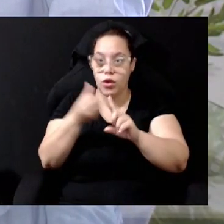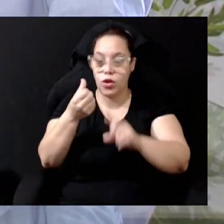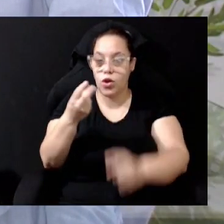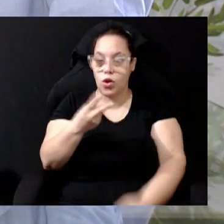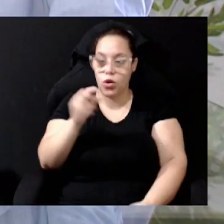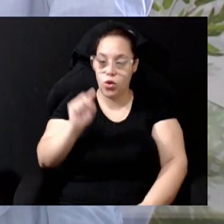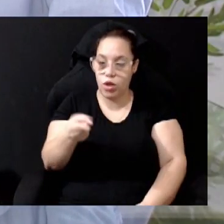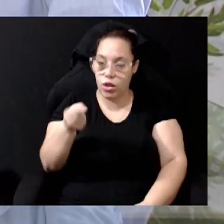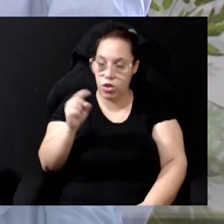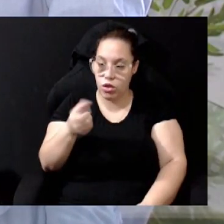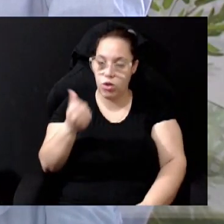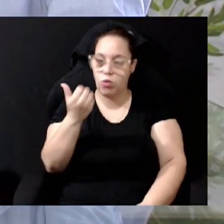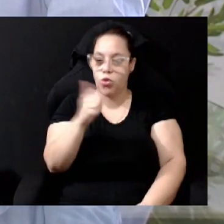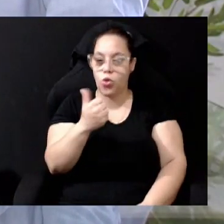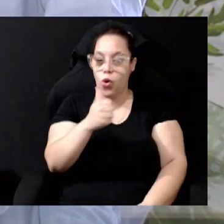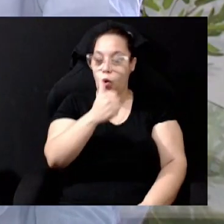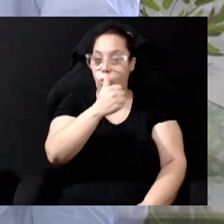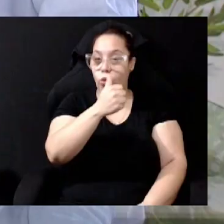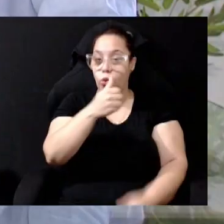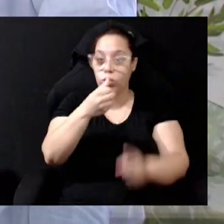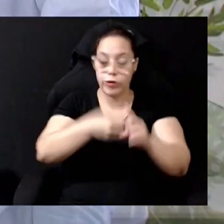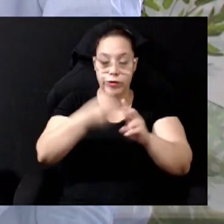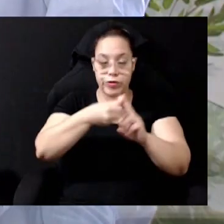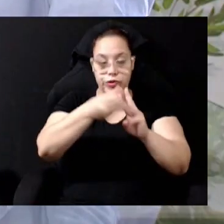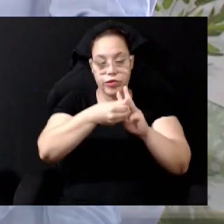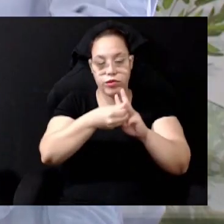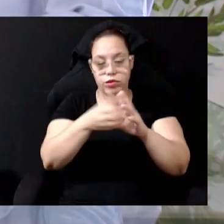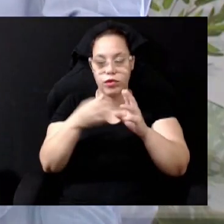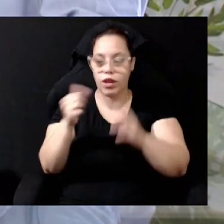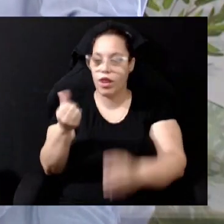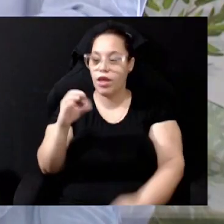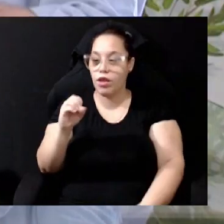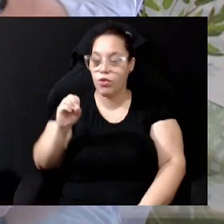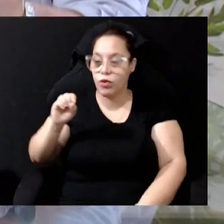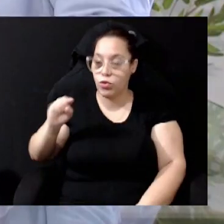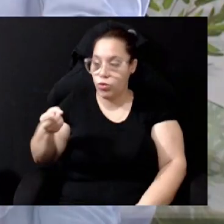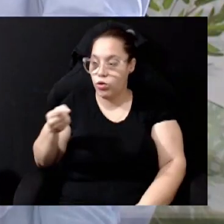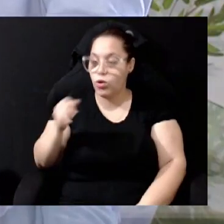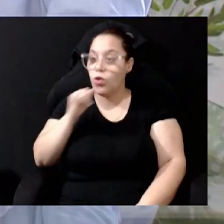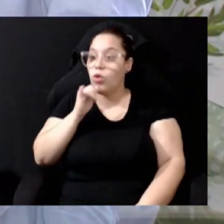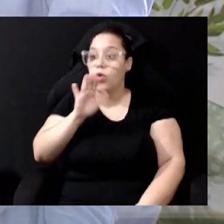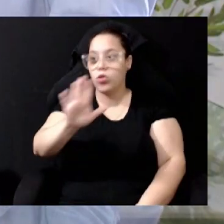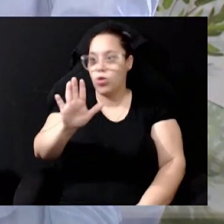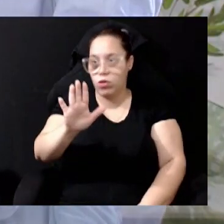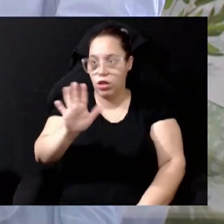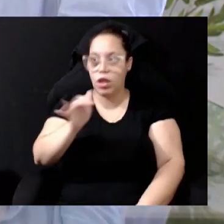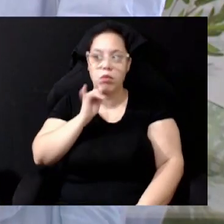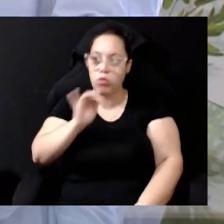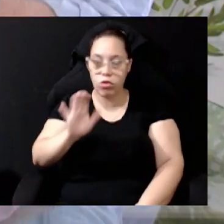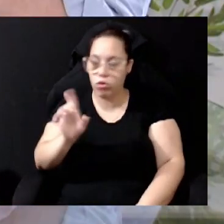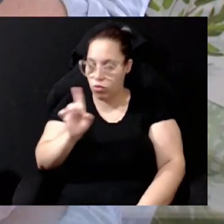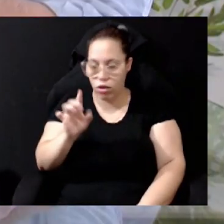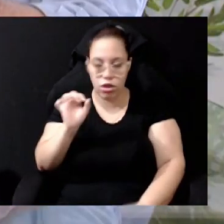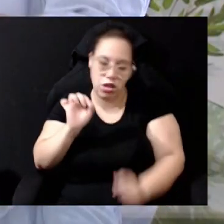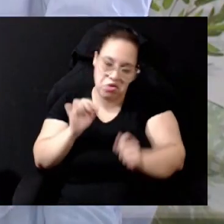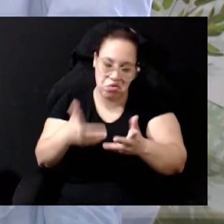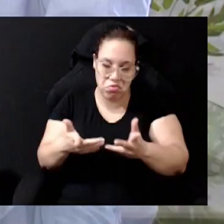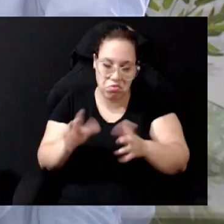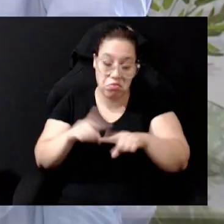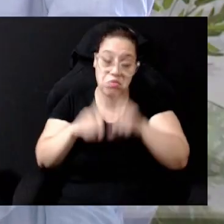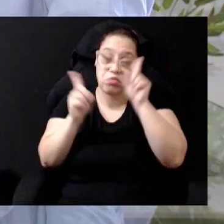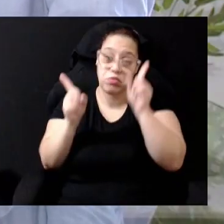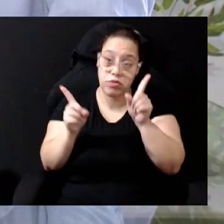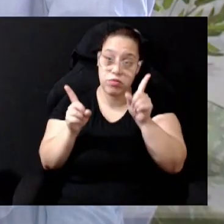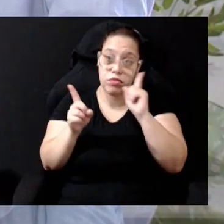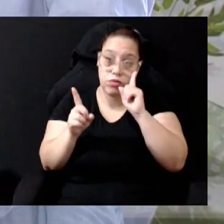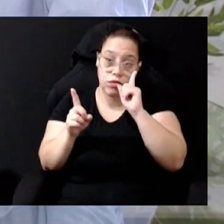11 meses e recebesse 10 mil no último mês, só por hipótese, a gente sabe que não é assim que funciona, mas para